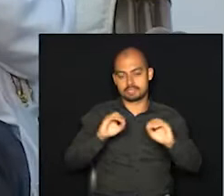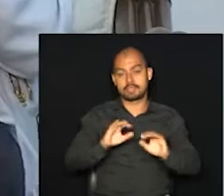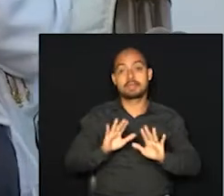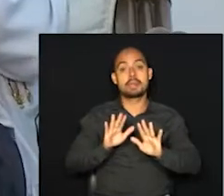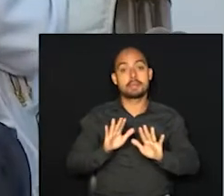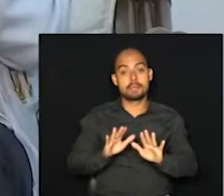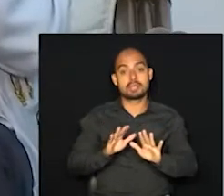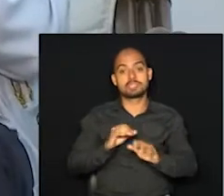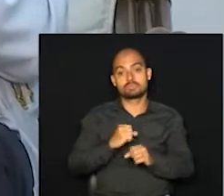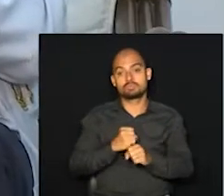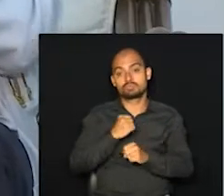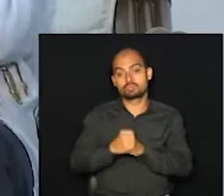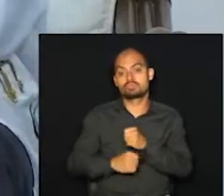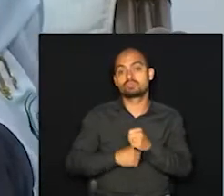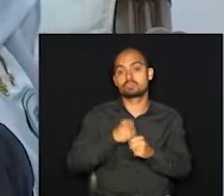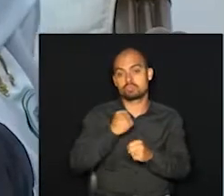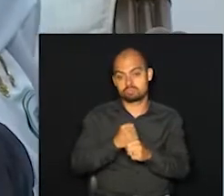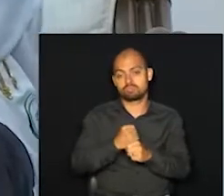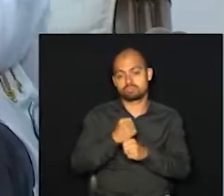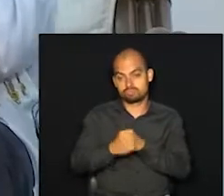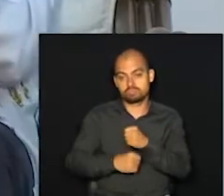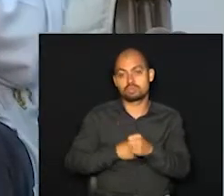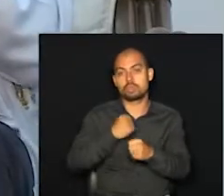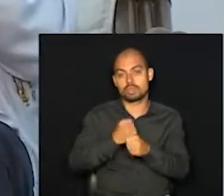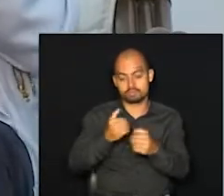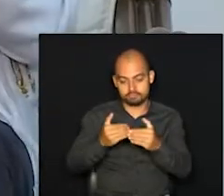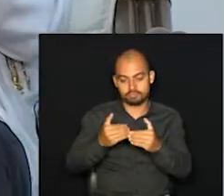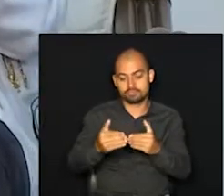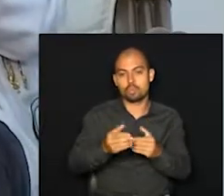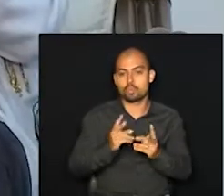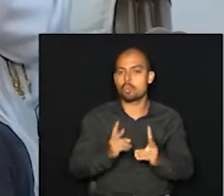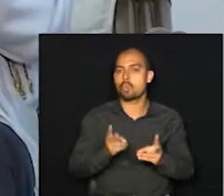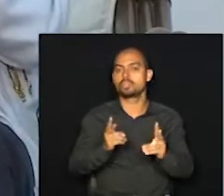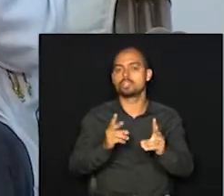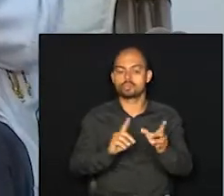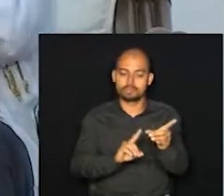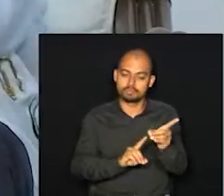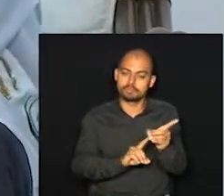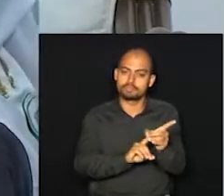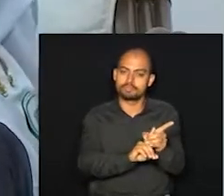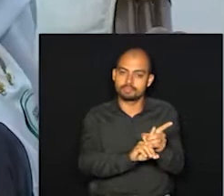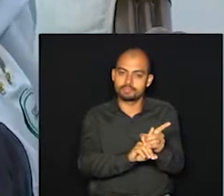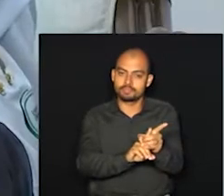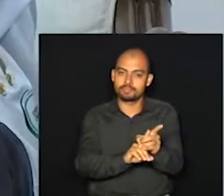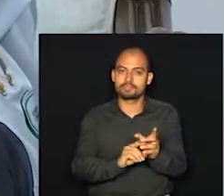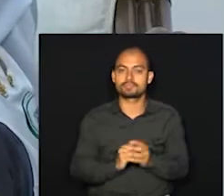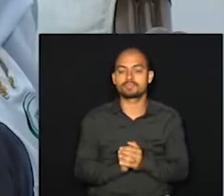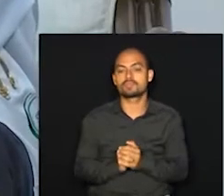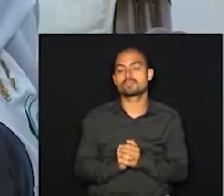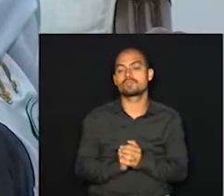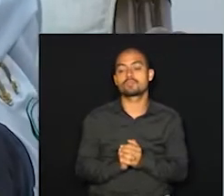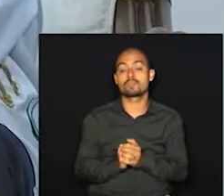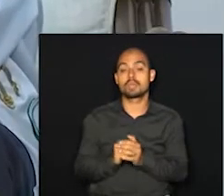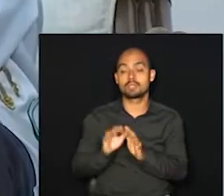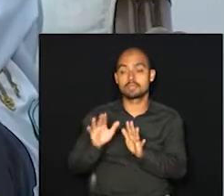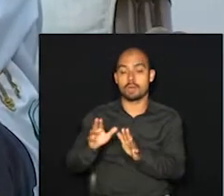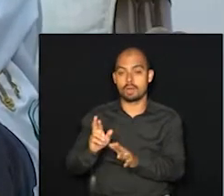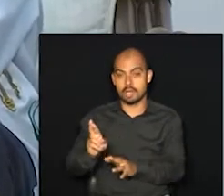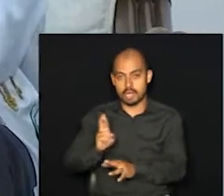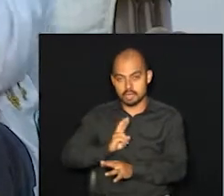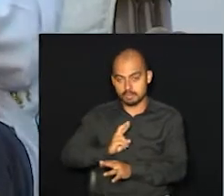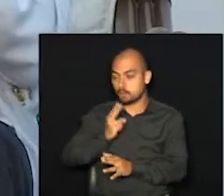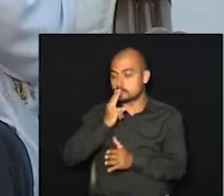fazendo os exames preventivos no próximo ano. Ele deve receber pelo correio esse resultado